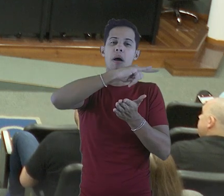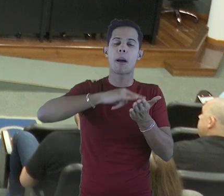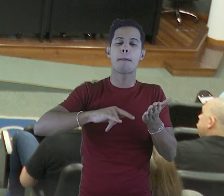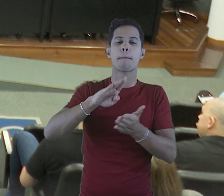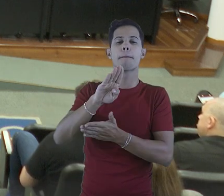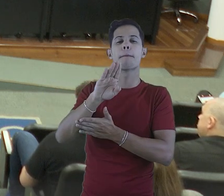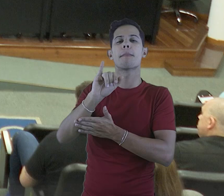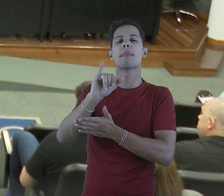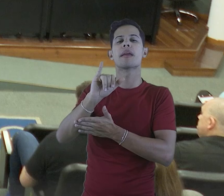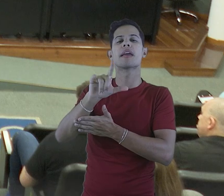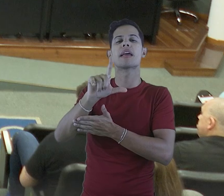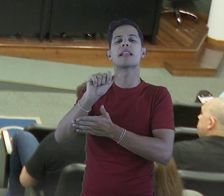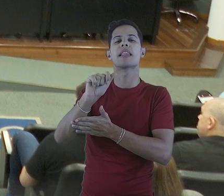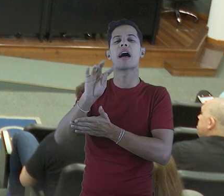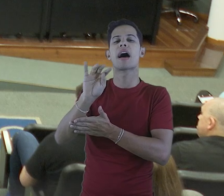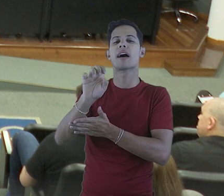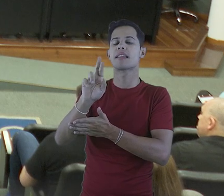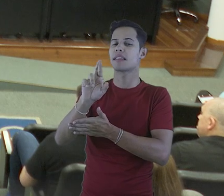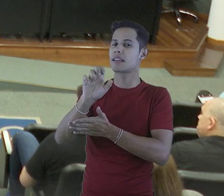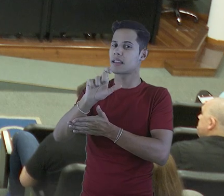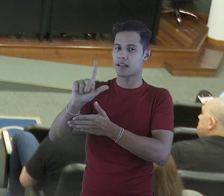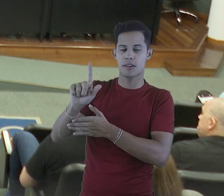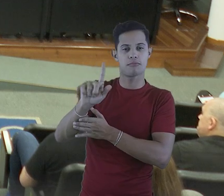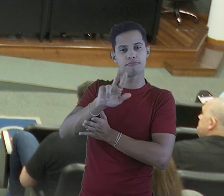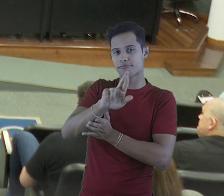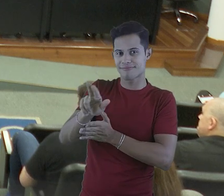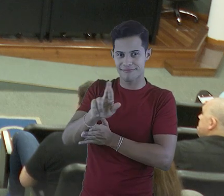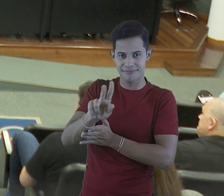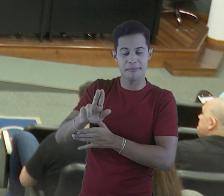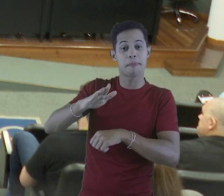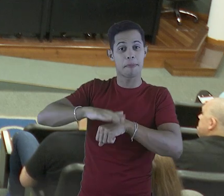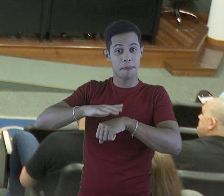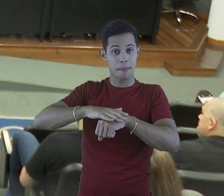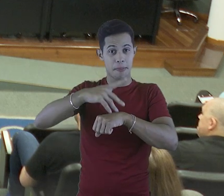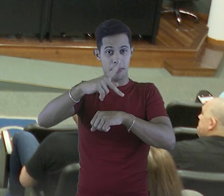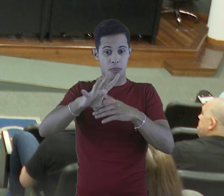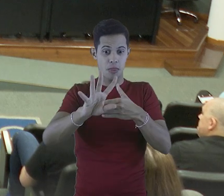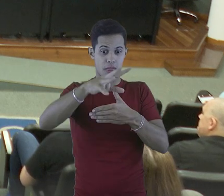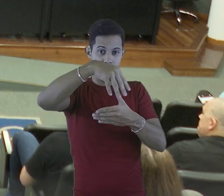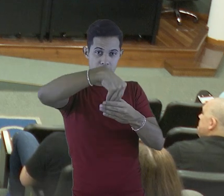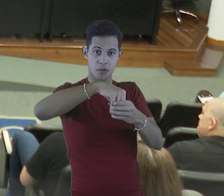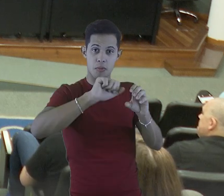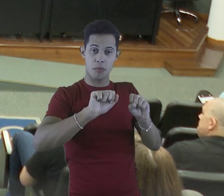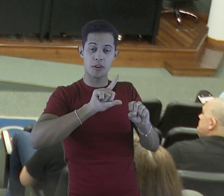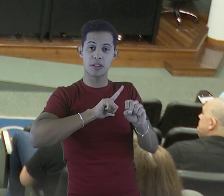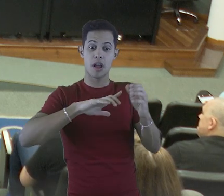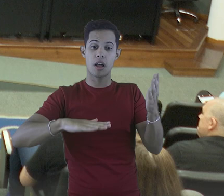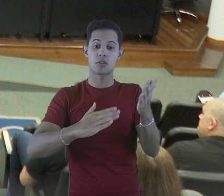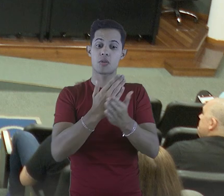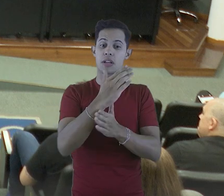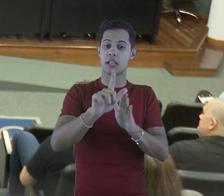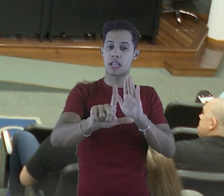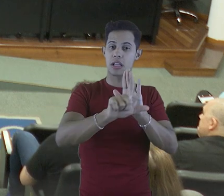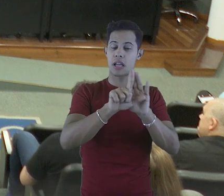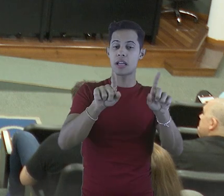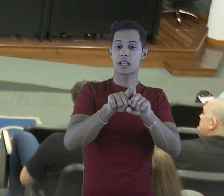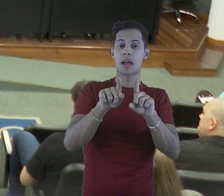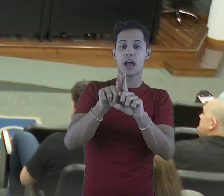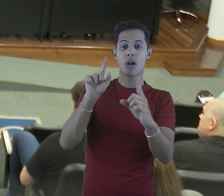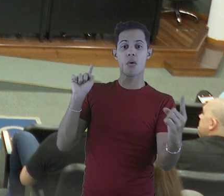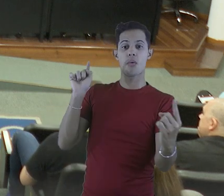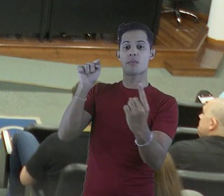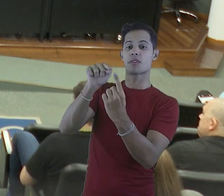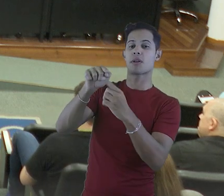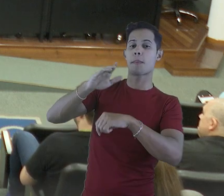compartilhamento bilateral você pode ter dentro do encaminhamento dessas informações a autorização legal e a